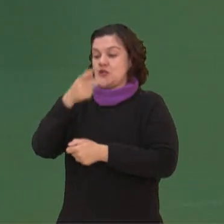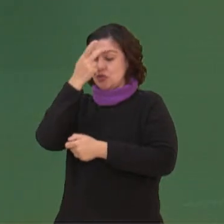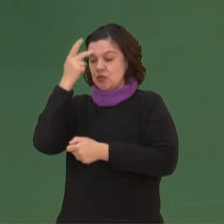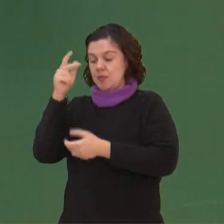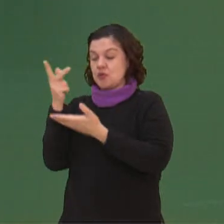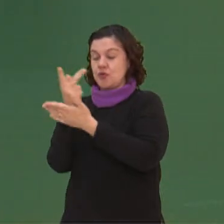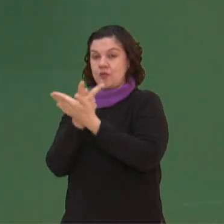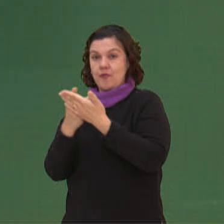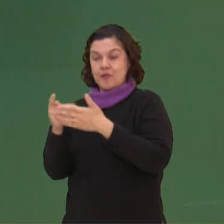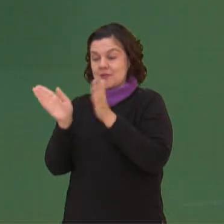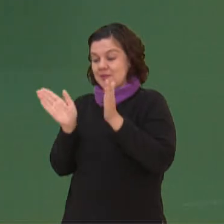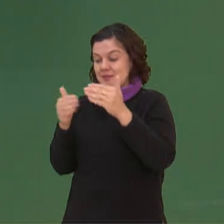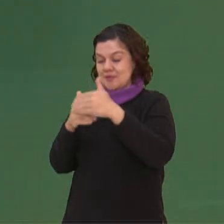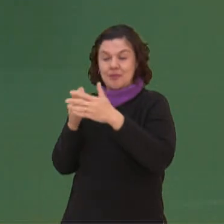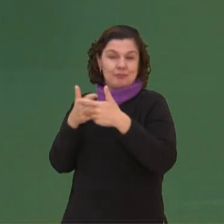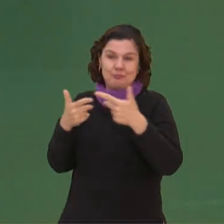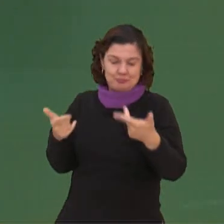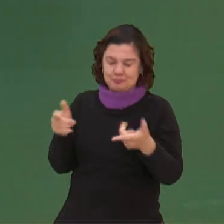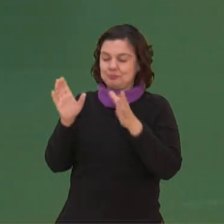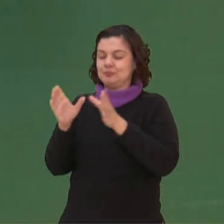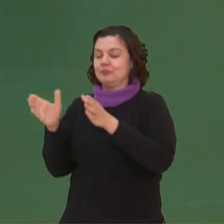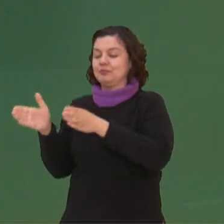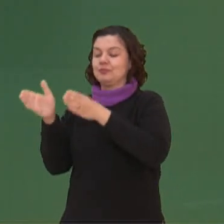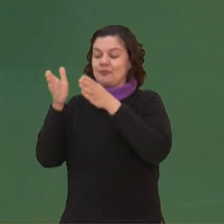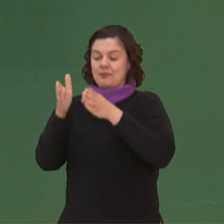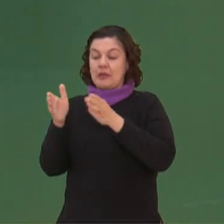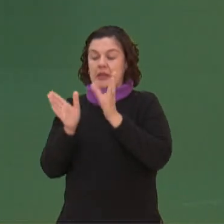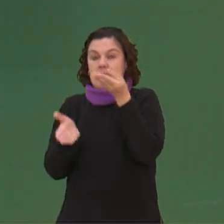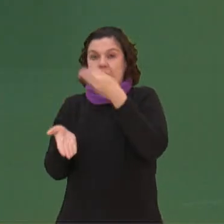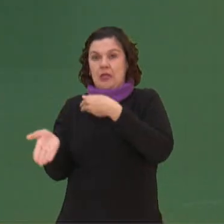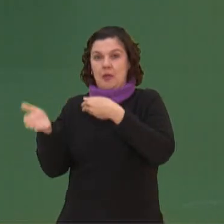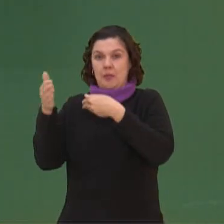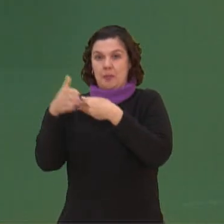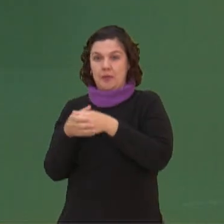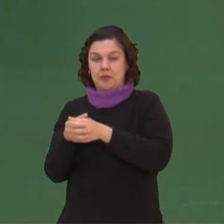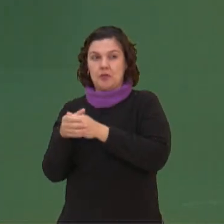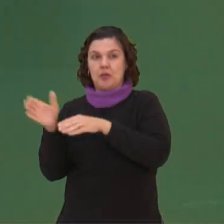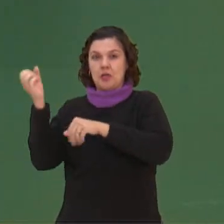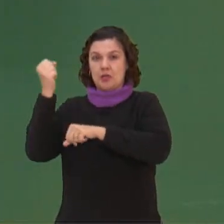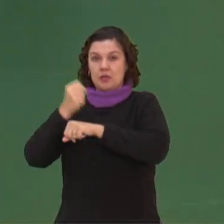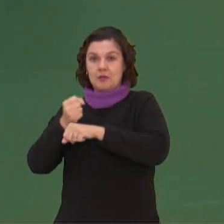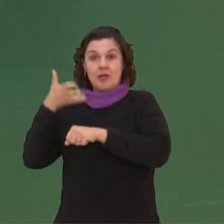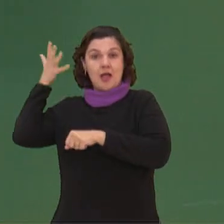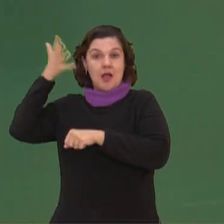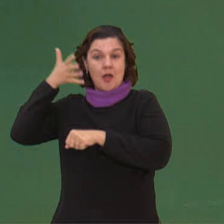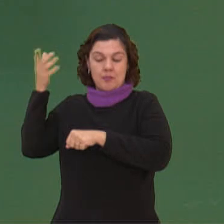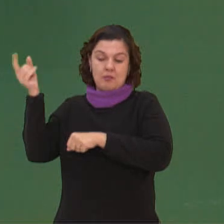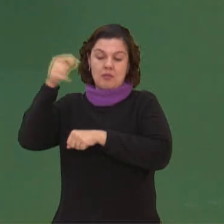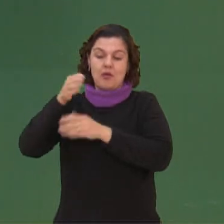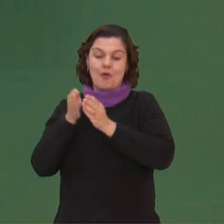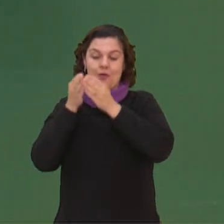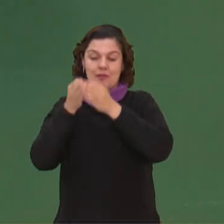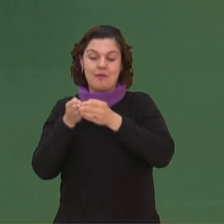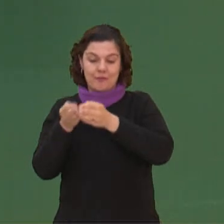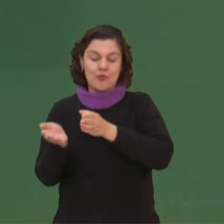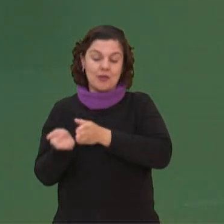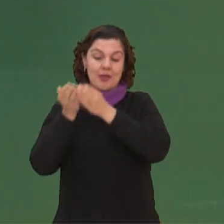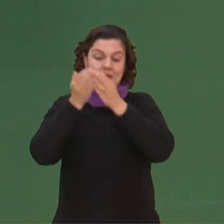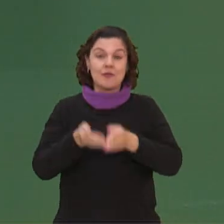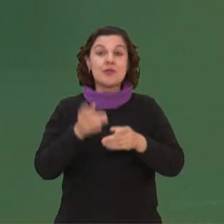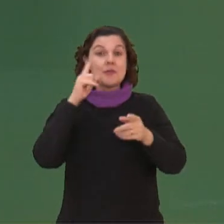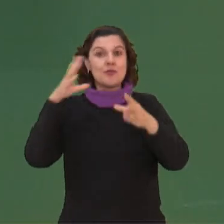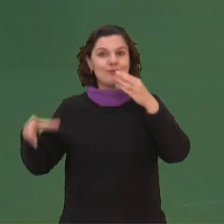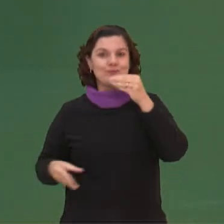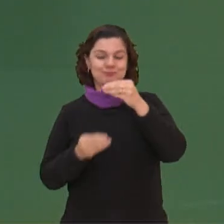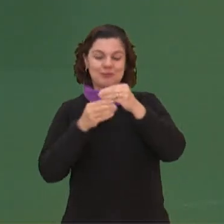o desenho da caixinha, da latinha ou coisa parecida, embalou, colocou num caminhão que transportou até o porto. Notou que tem um valor